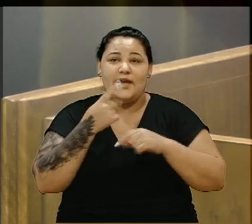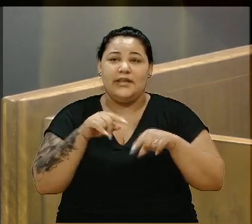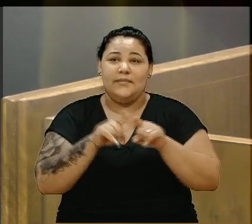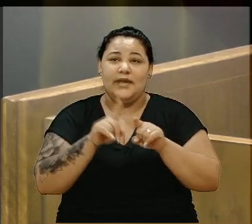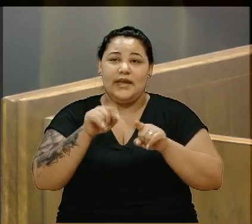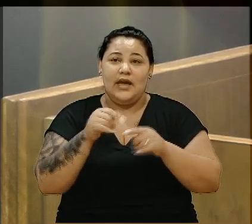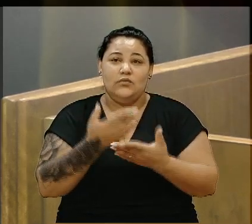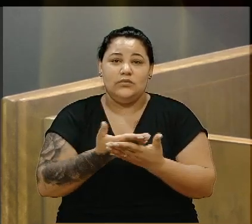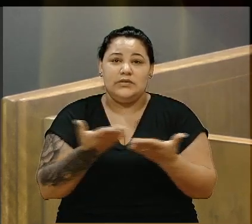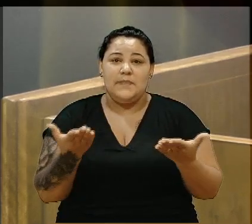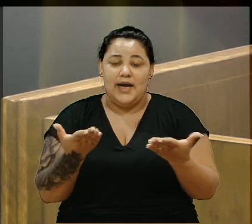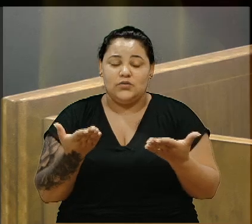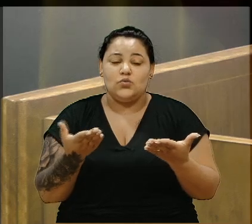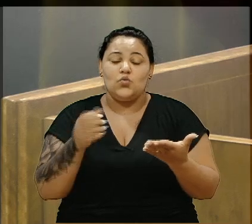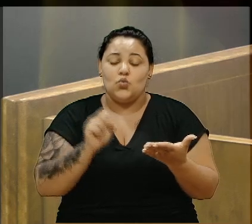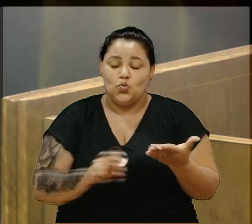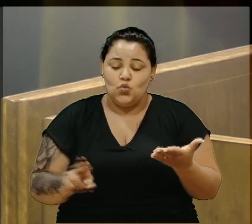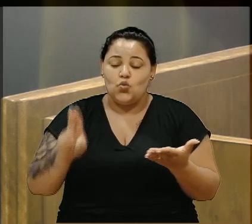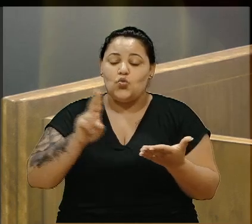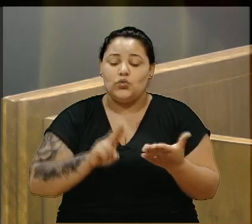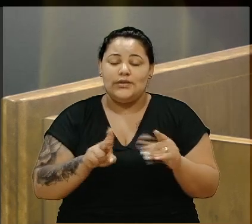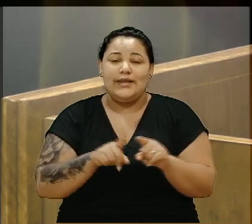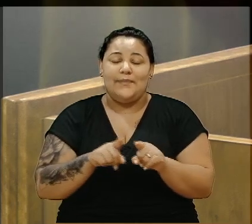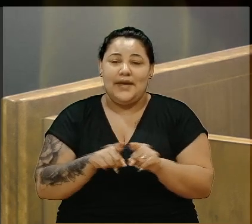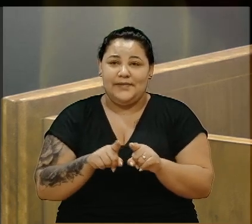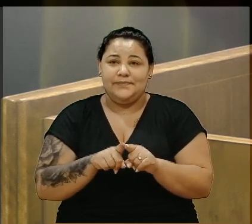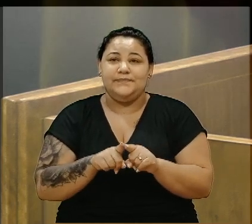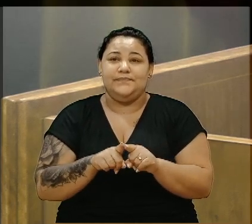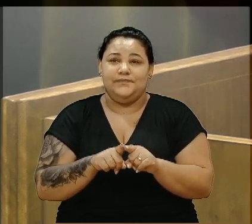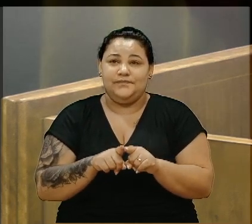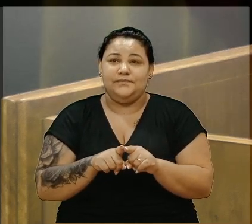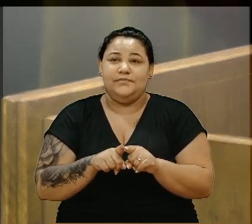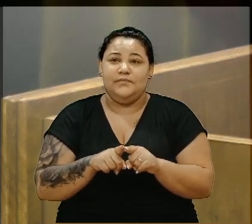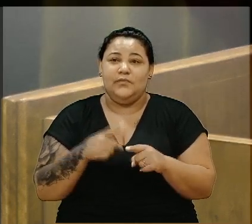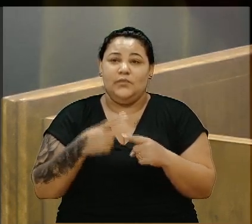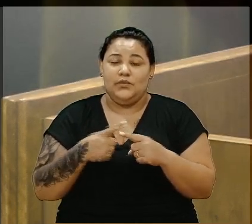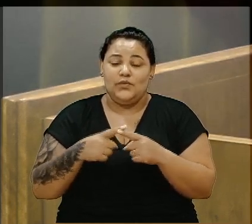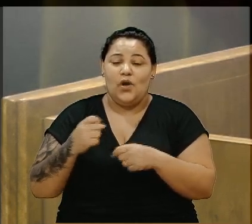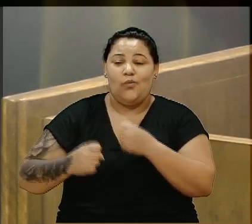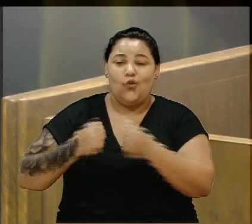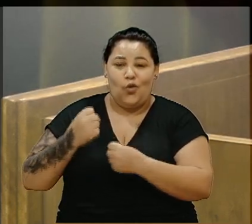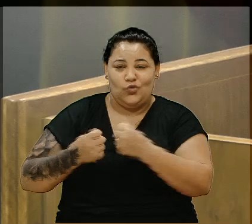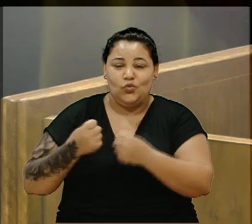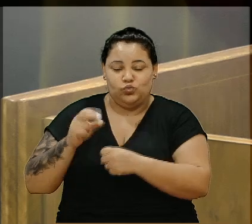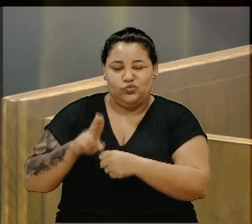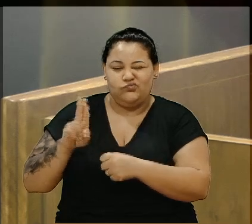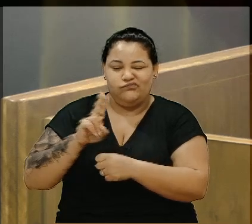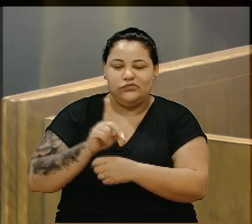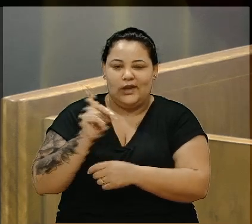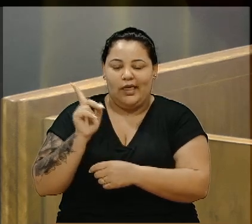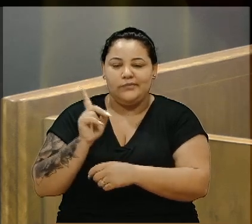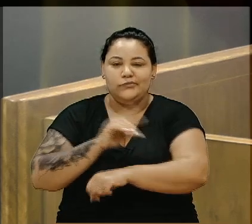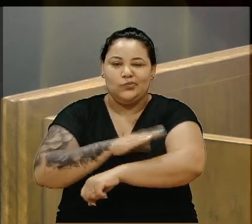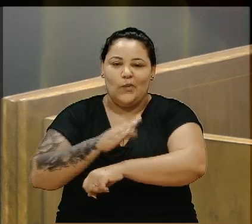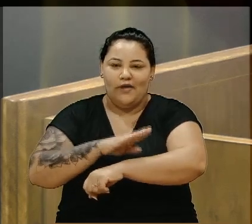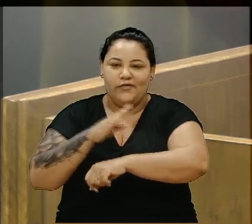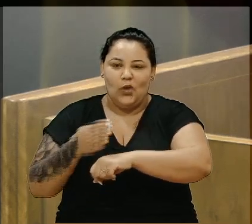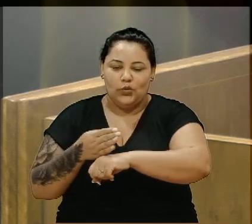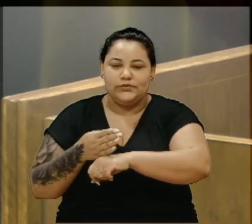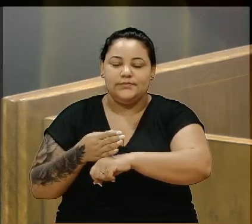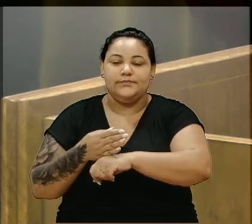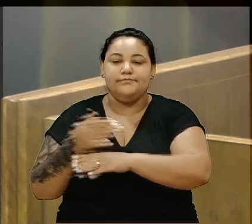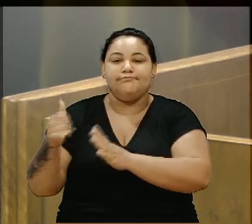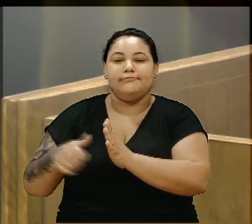espaços que tem sido bastante utilizado, né, pelos corredores, para que a gente possa aprimorar cada vez mais a questão da iluminação,